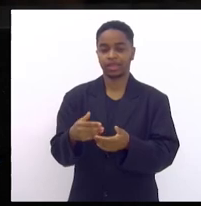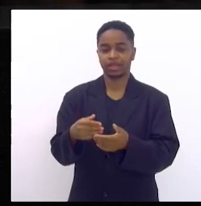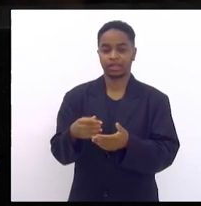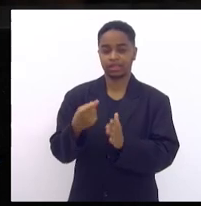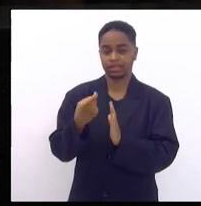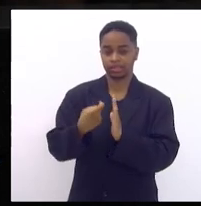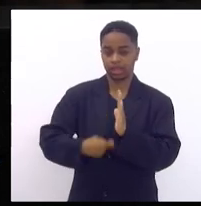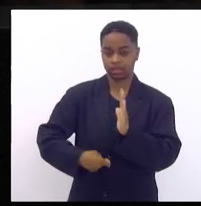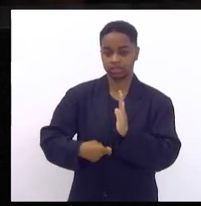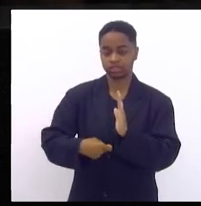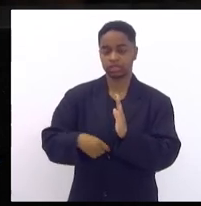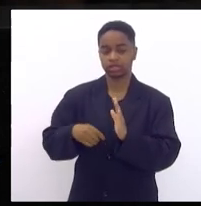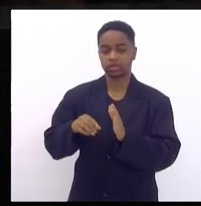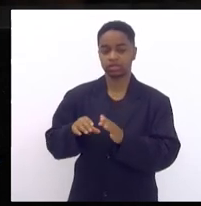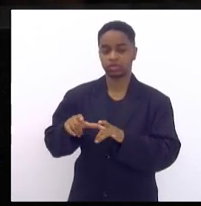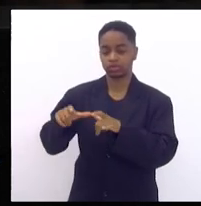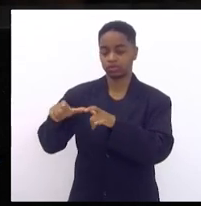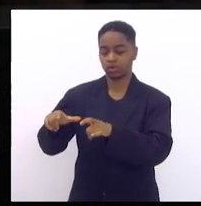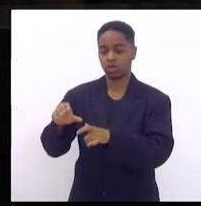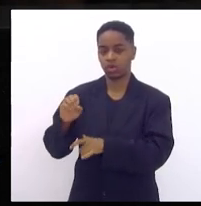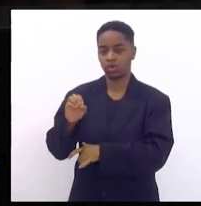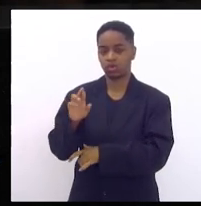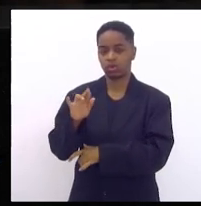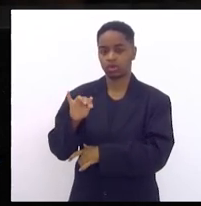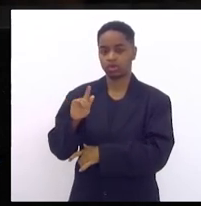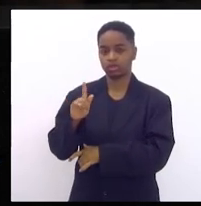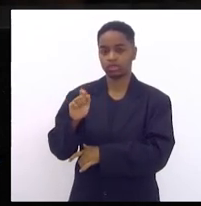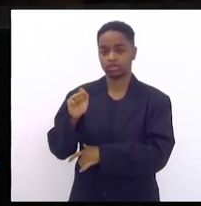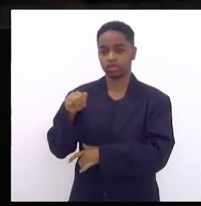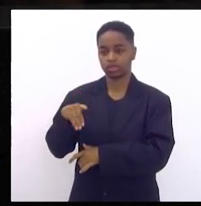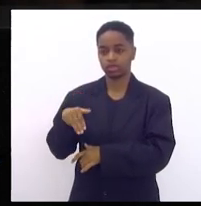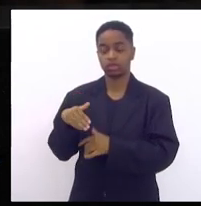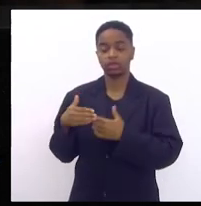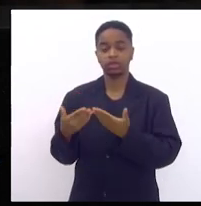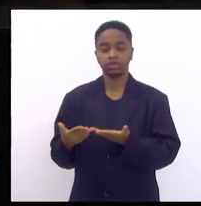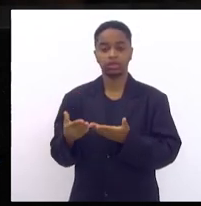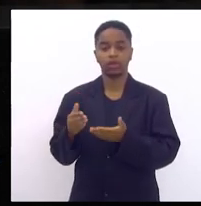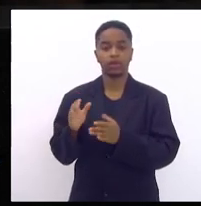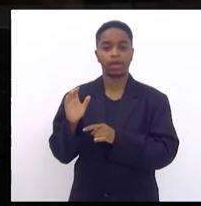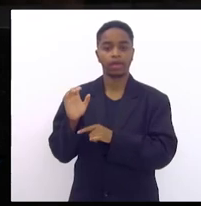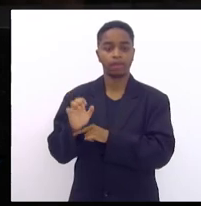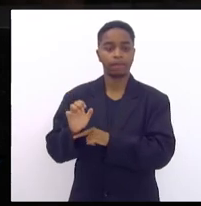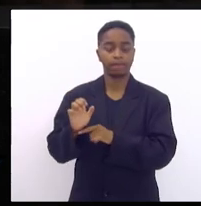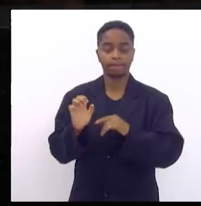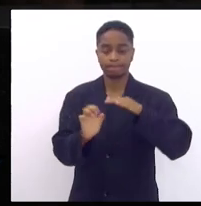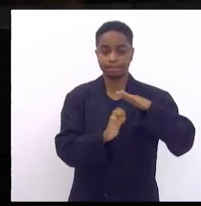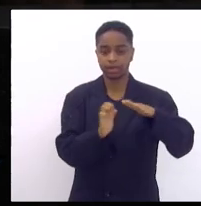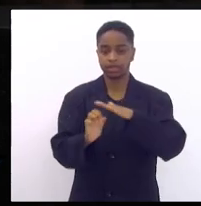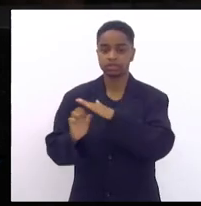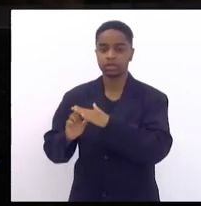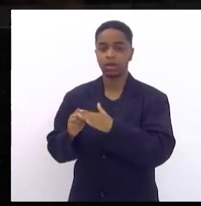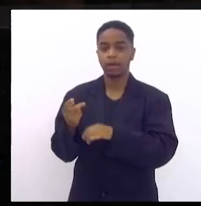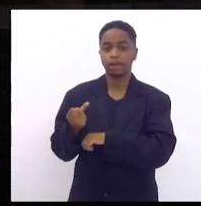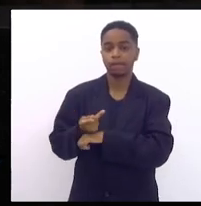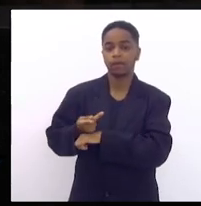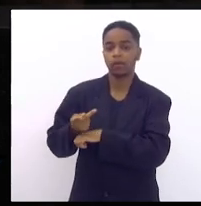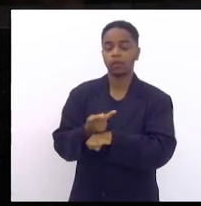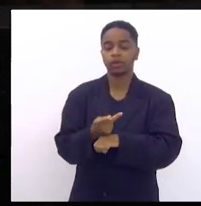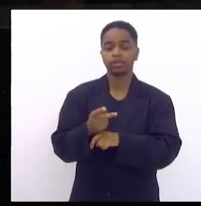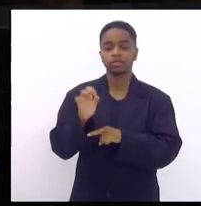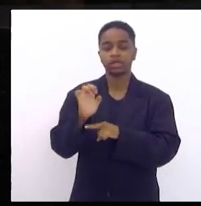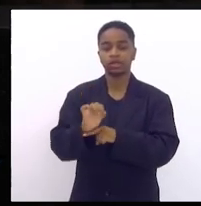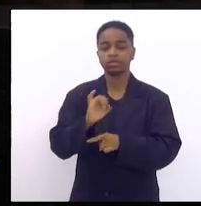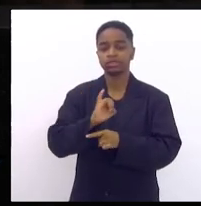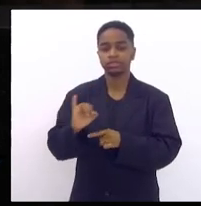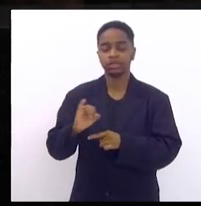origem. E aí as empresas vão procurar os estados que possam oferecer o menor